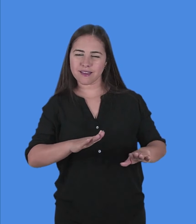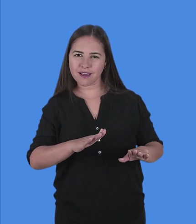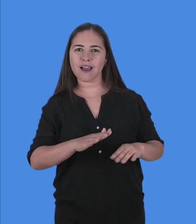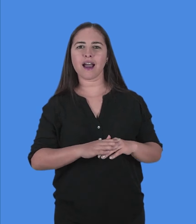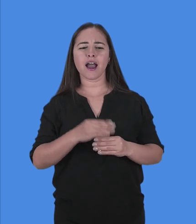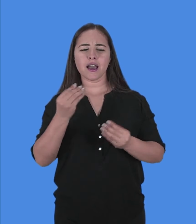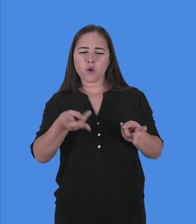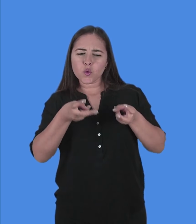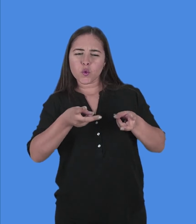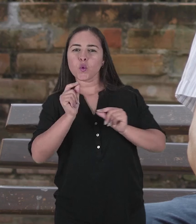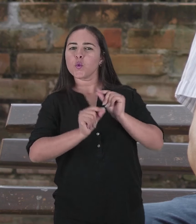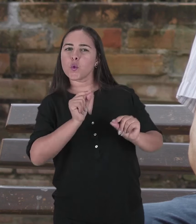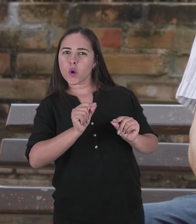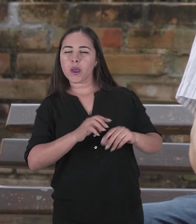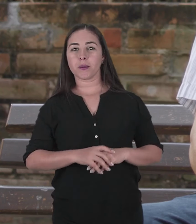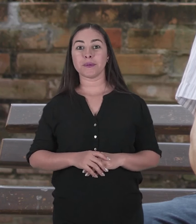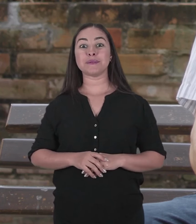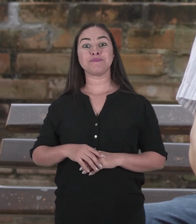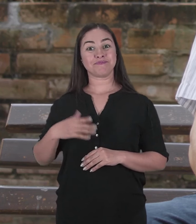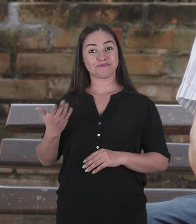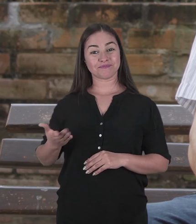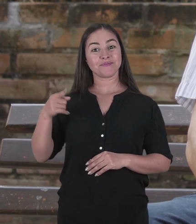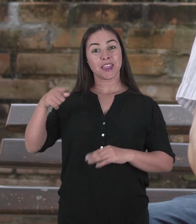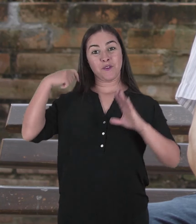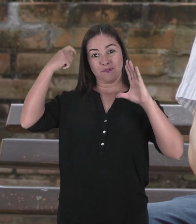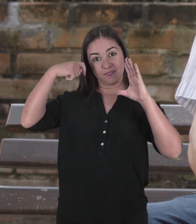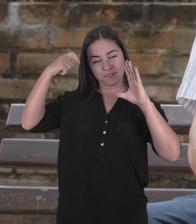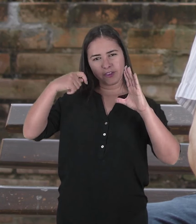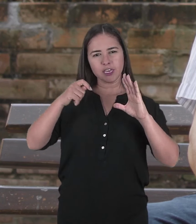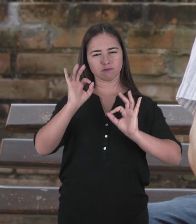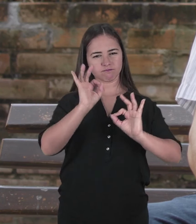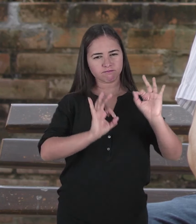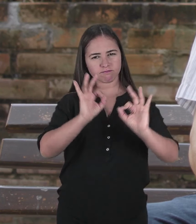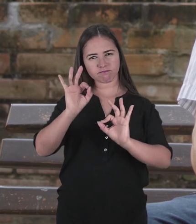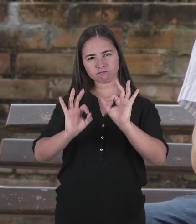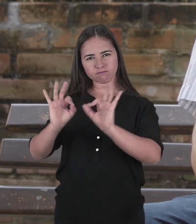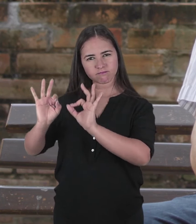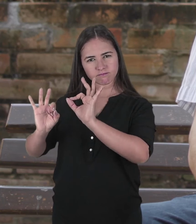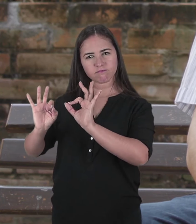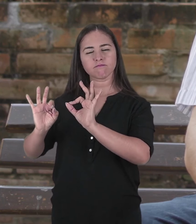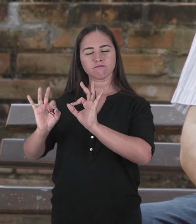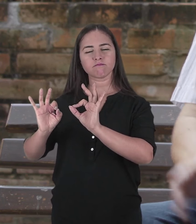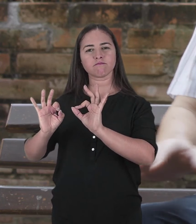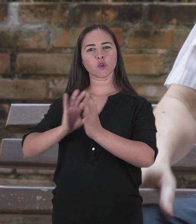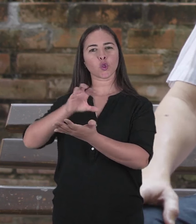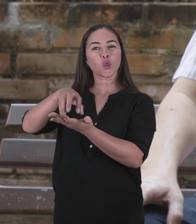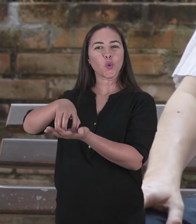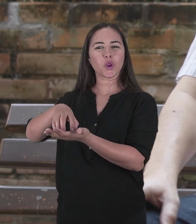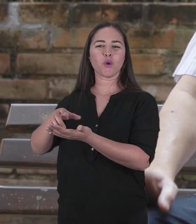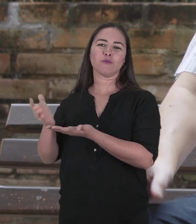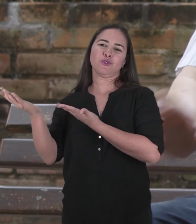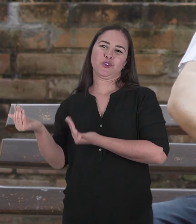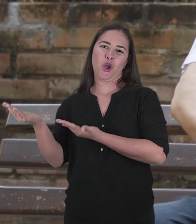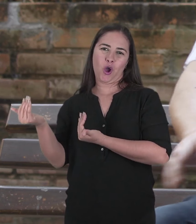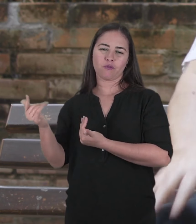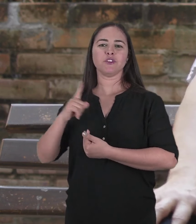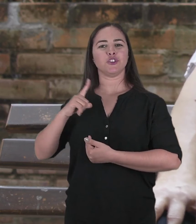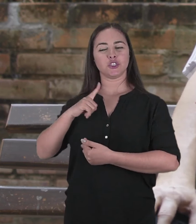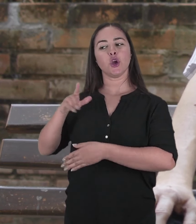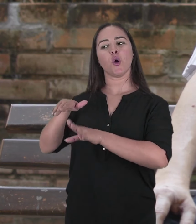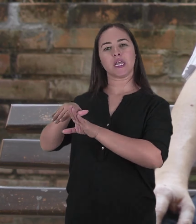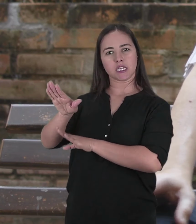pode capturar ali. E esse vídeo foi elaborado, né, totalmente pelo núcleo jovem, né, com